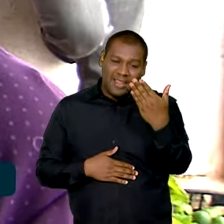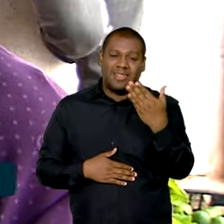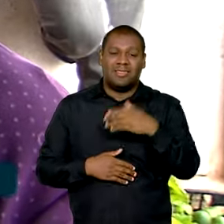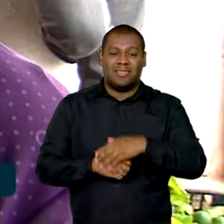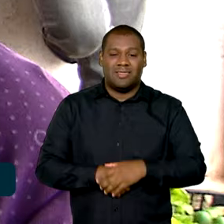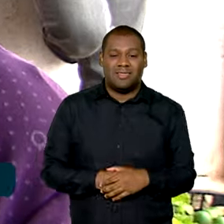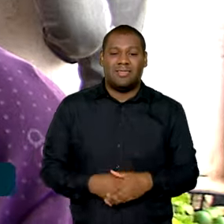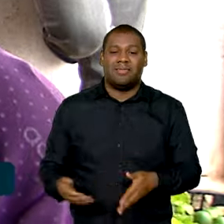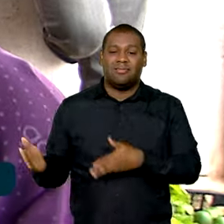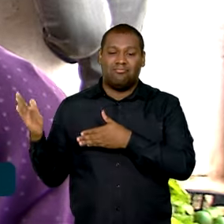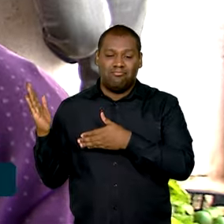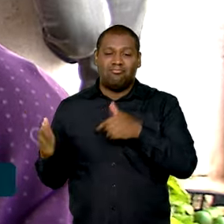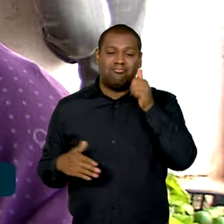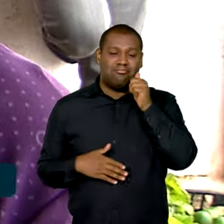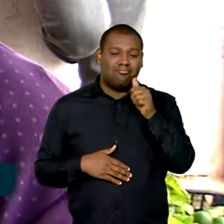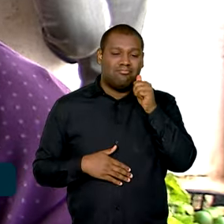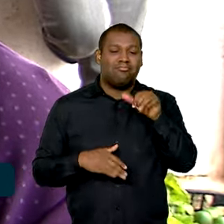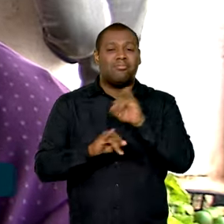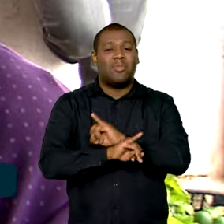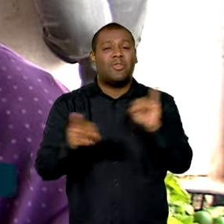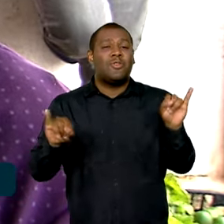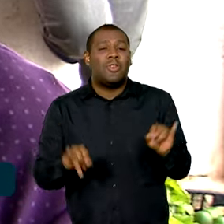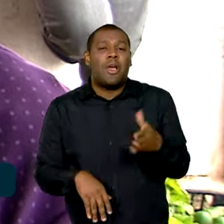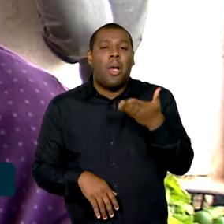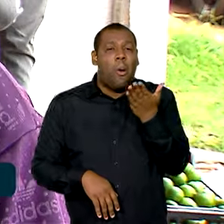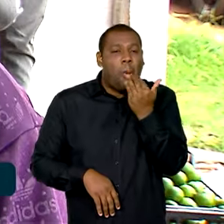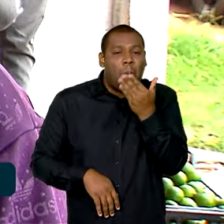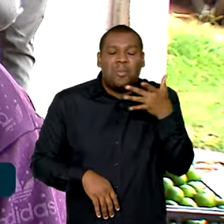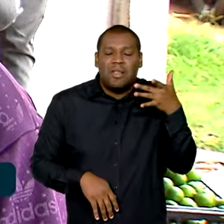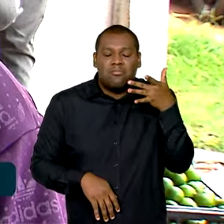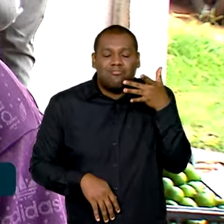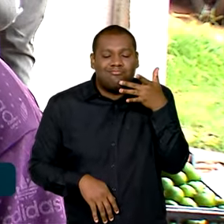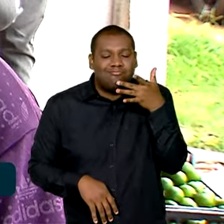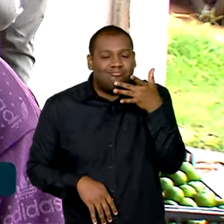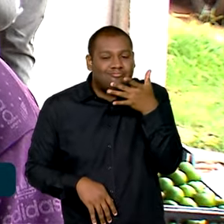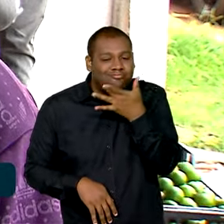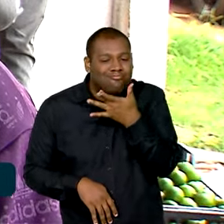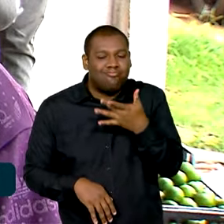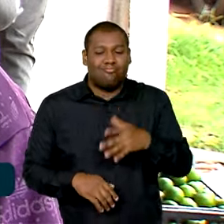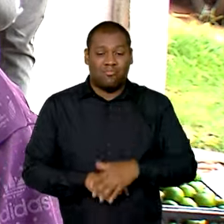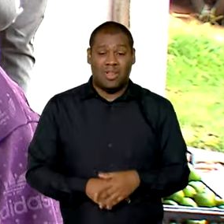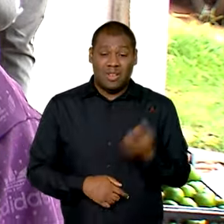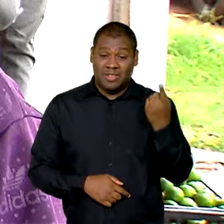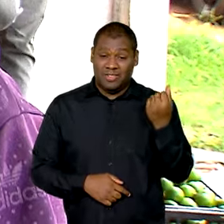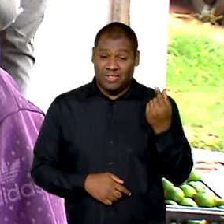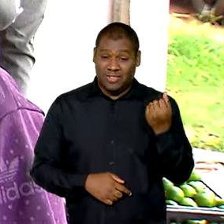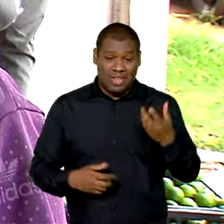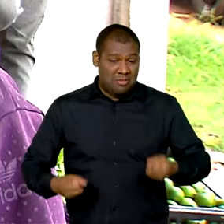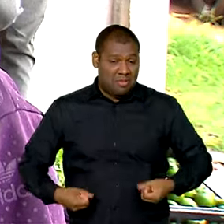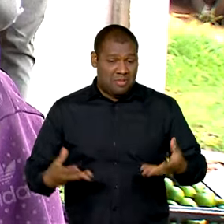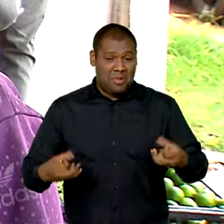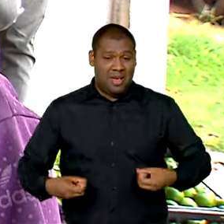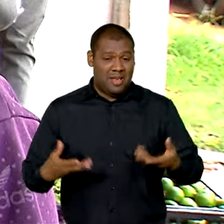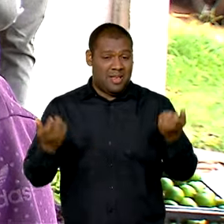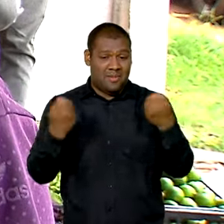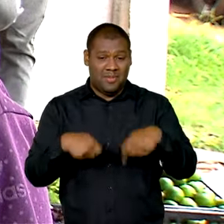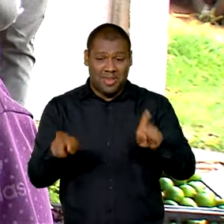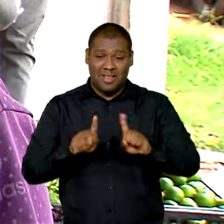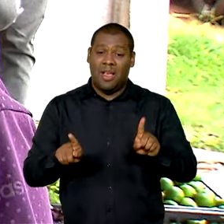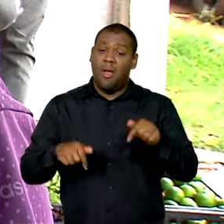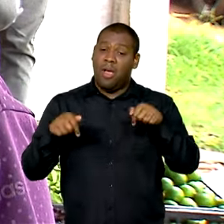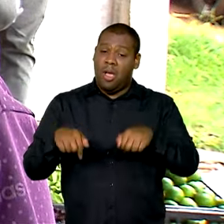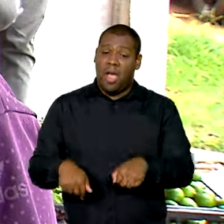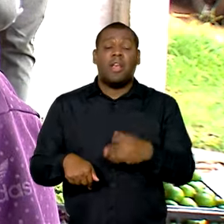Segundo a dona de casa, a comida é uma delícia. Não precisa gastar muito, né? E a comida dela é muito